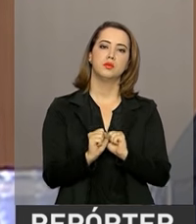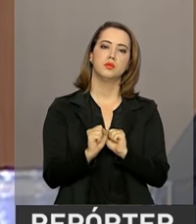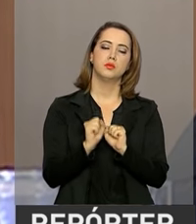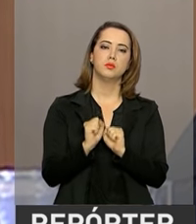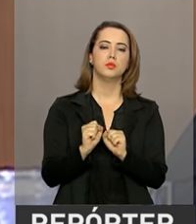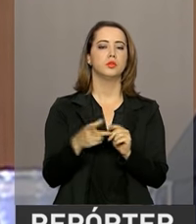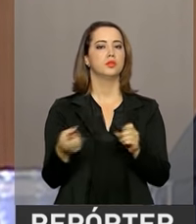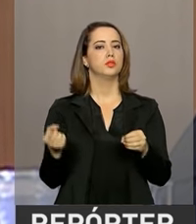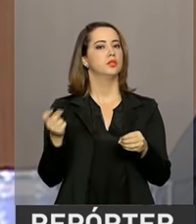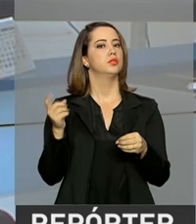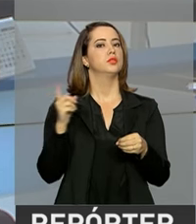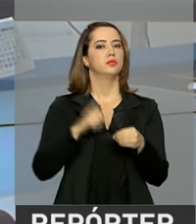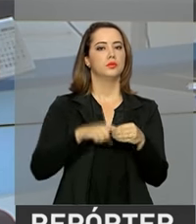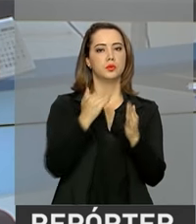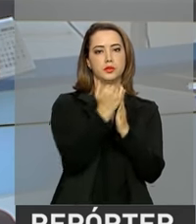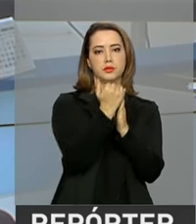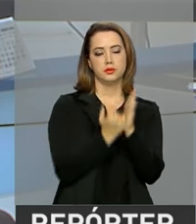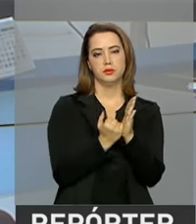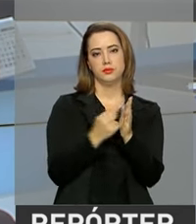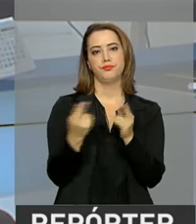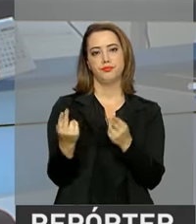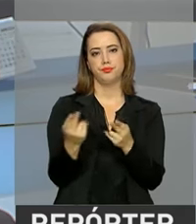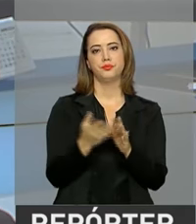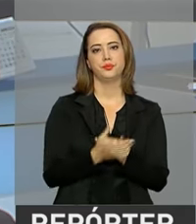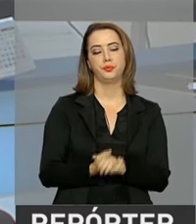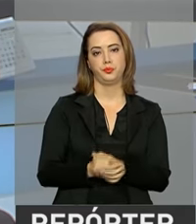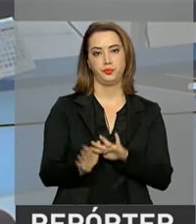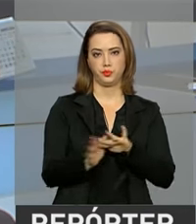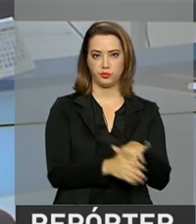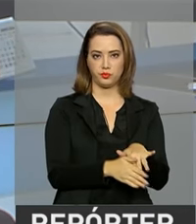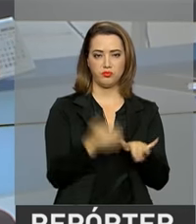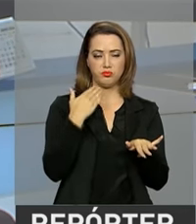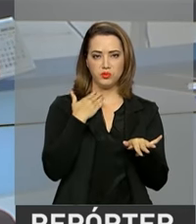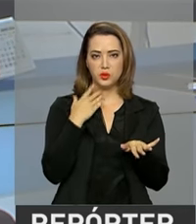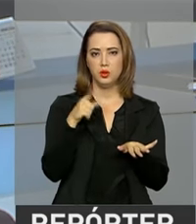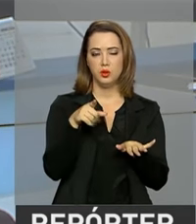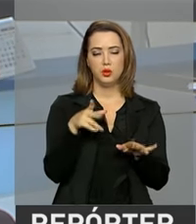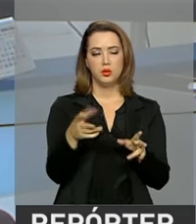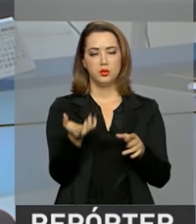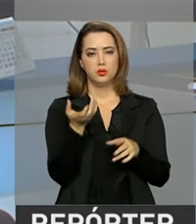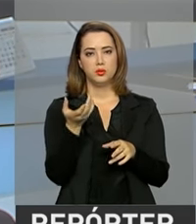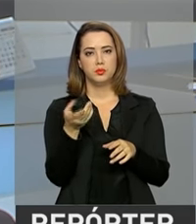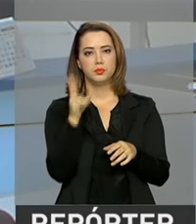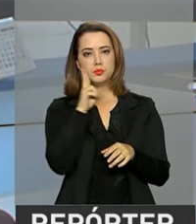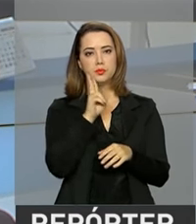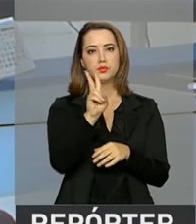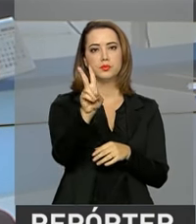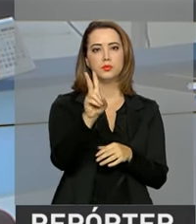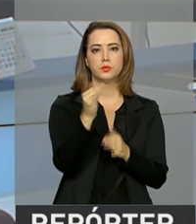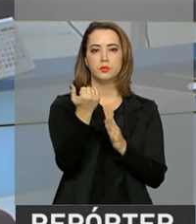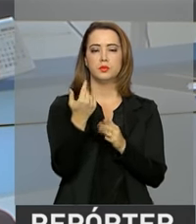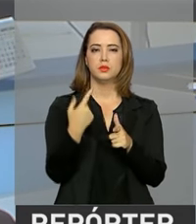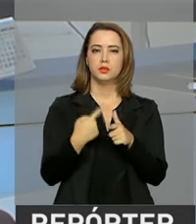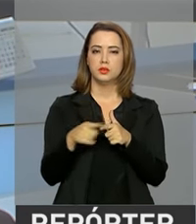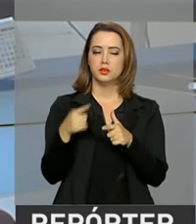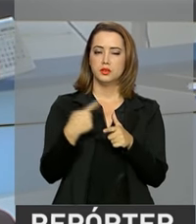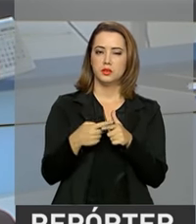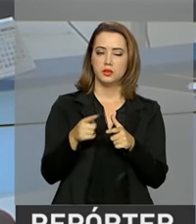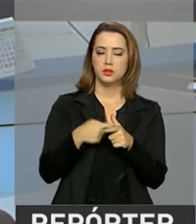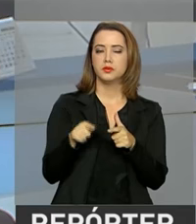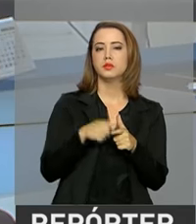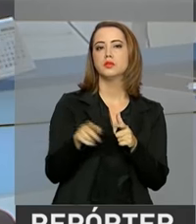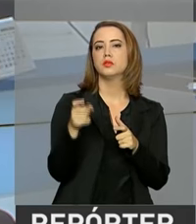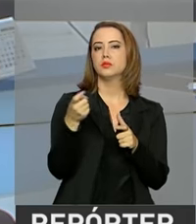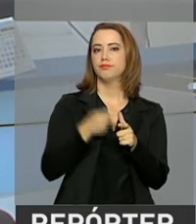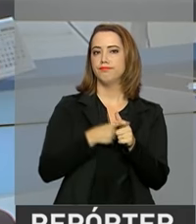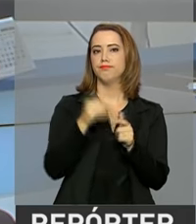tem toda a chance de cair também. O Banco Central estima ainda que a recessão será um pouco menor do que o previsto anteriormente. A queda